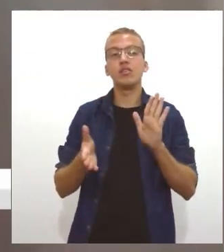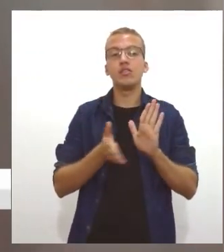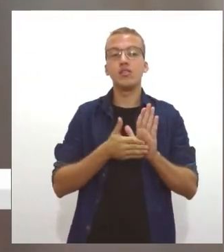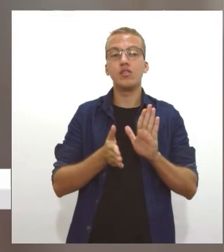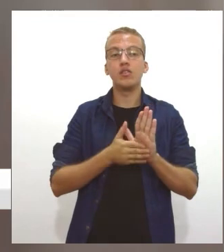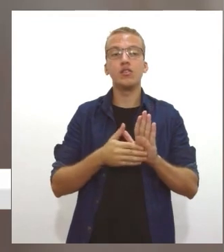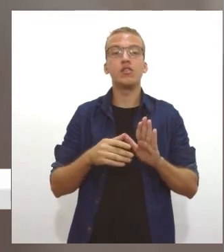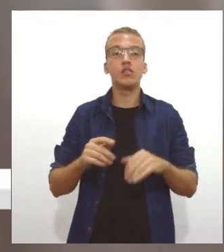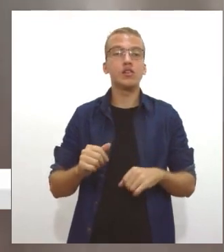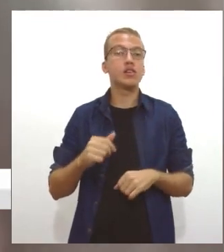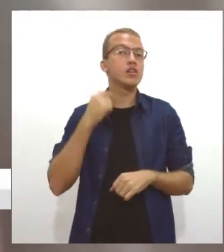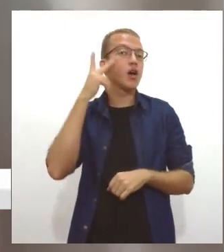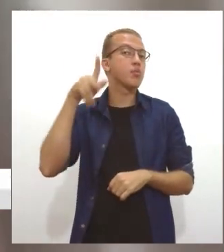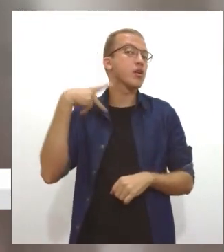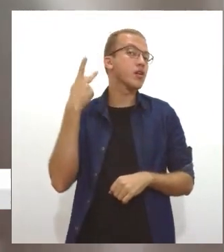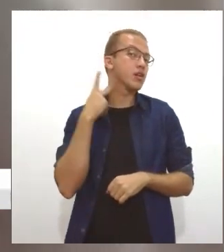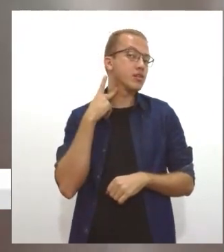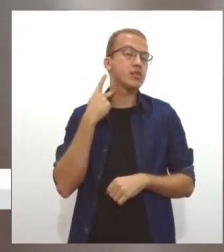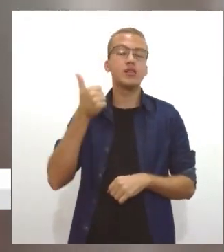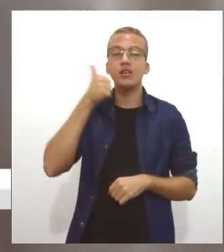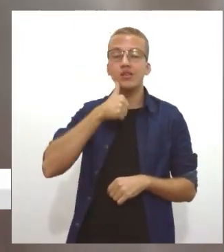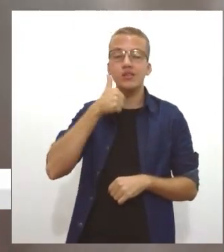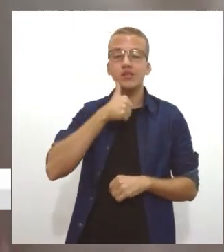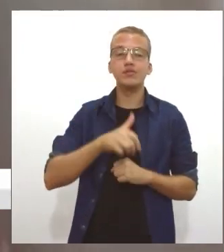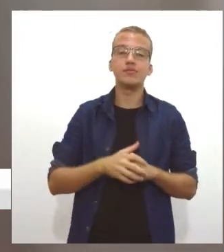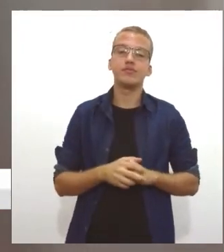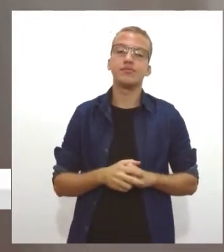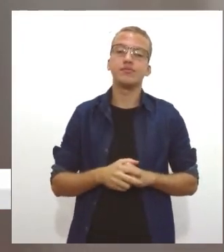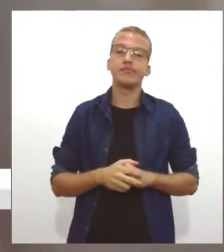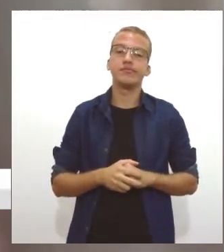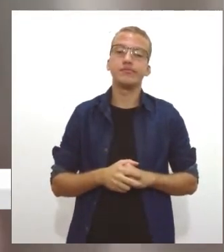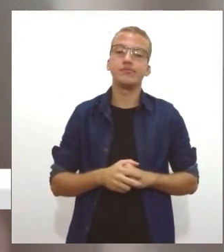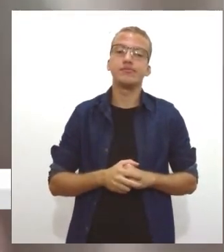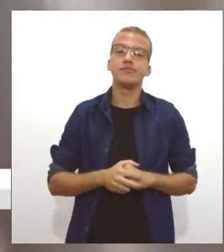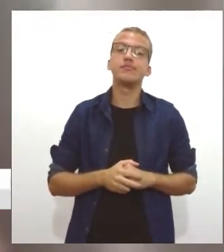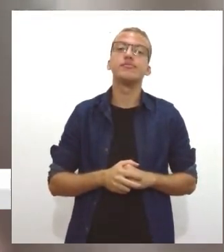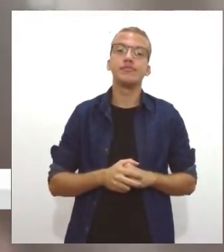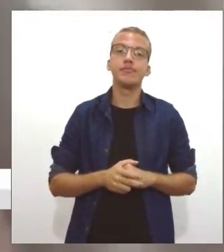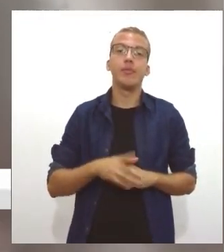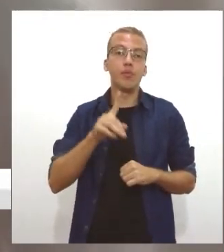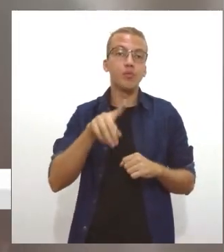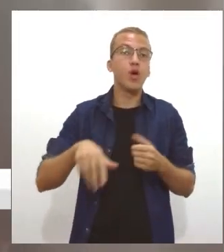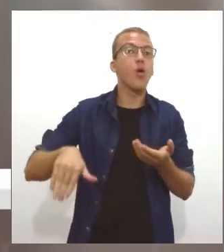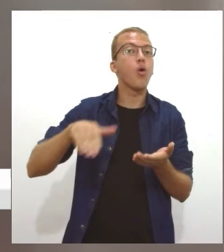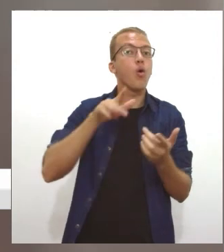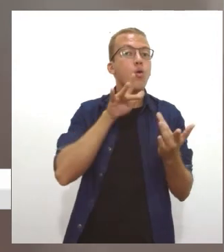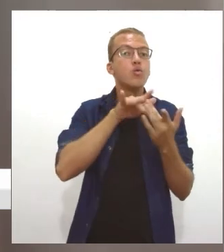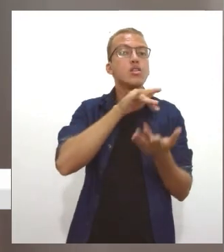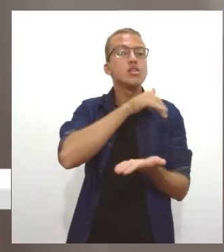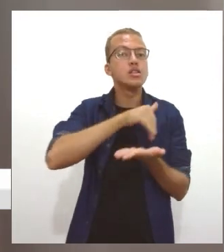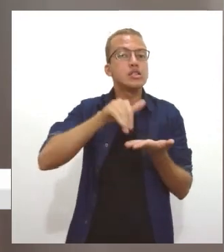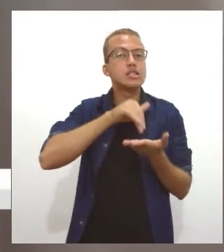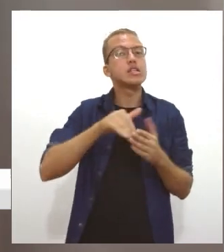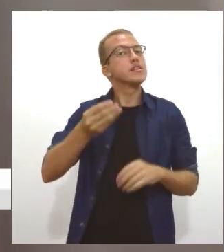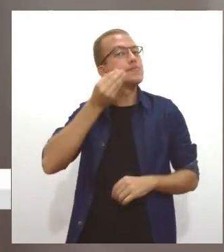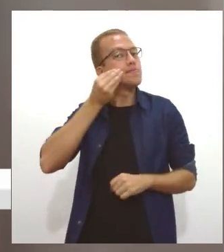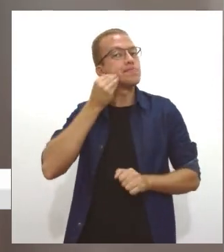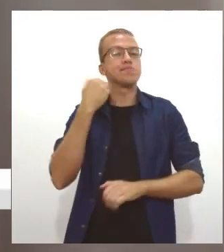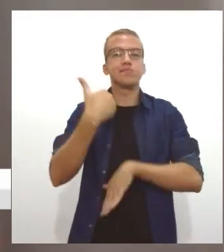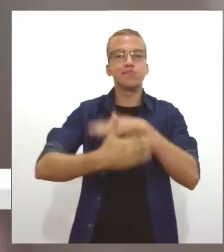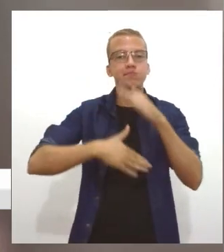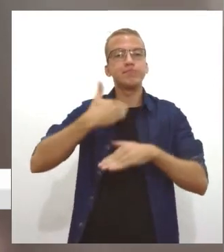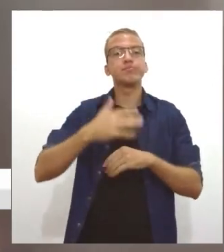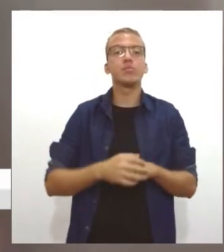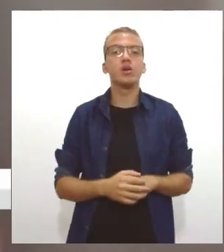da Mulher, que entrou em contato aqui a secretaria, e nós vamos tentar evoluir aí um programa